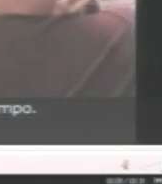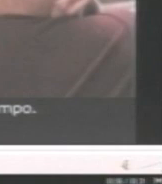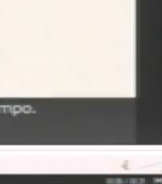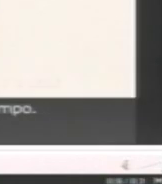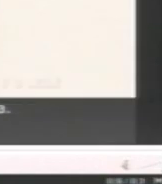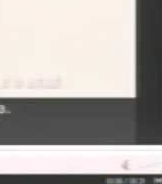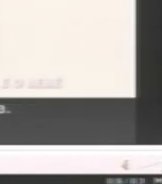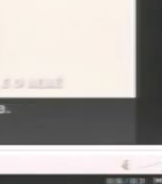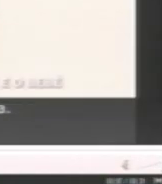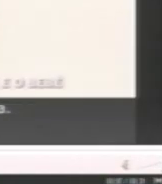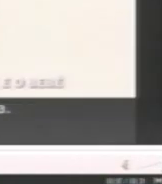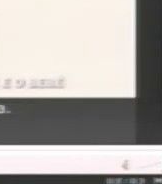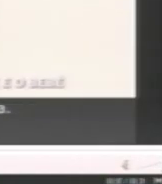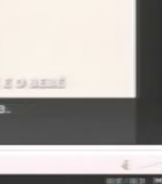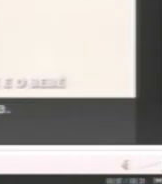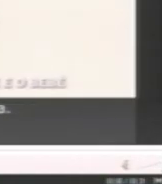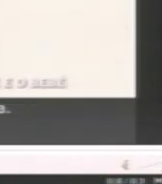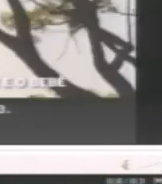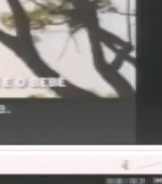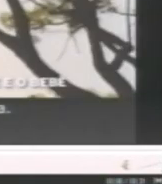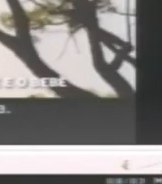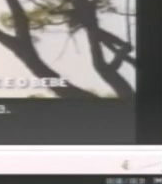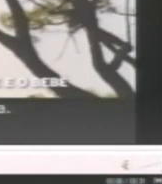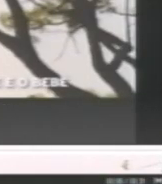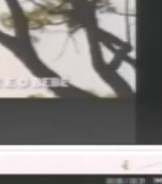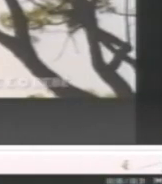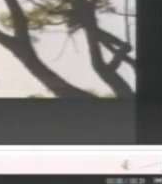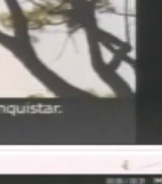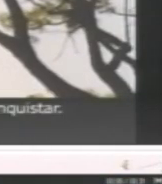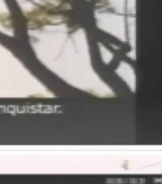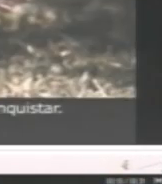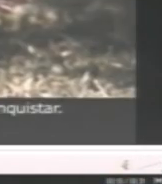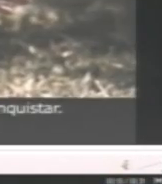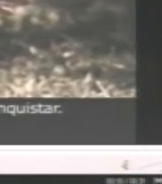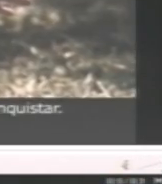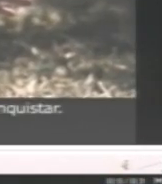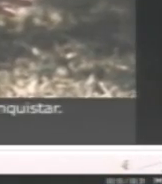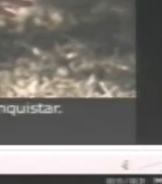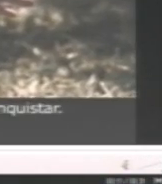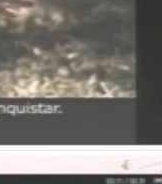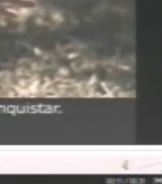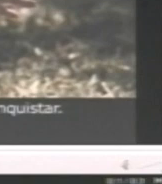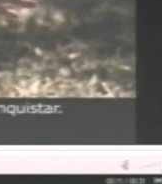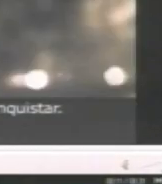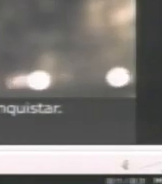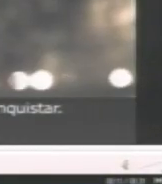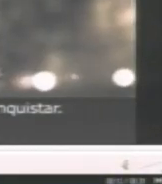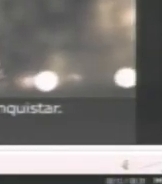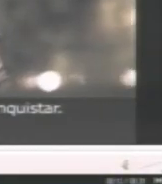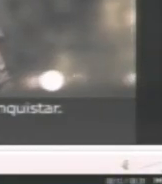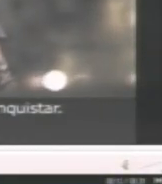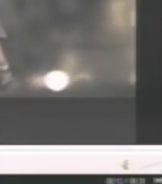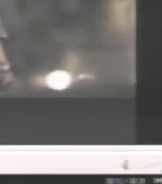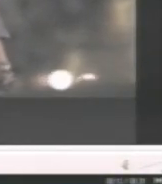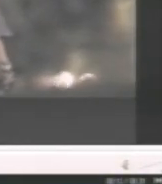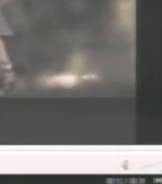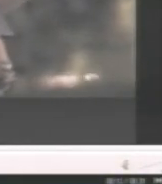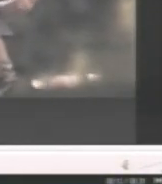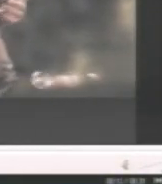Tempo. Proteger quem espera uma nova vida. Proteger quem chegou outro dia para te